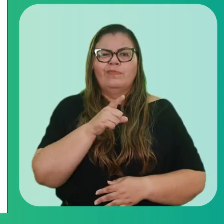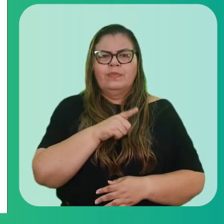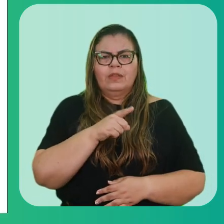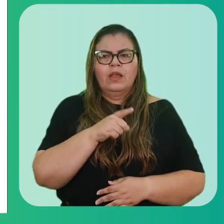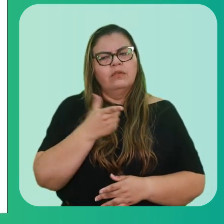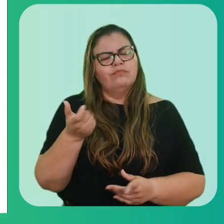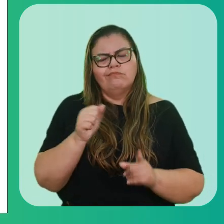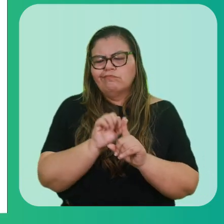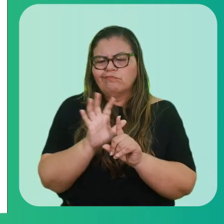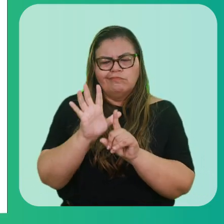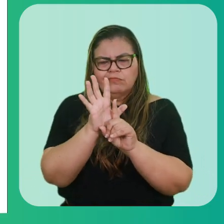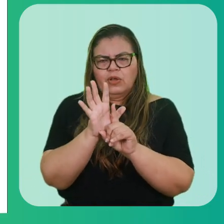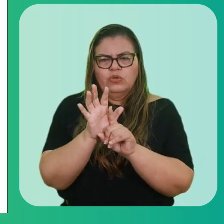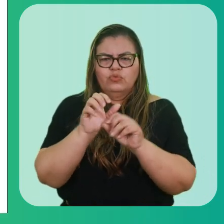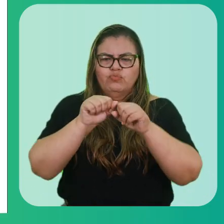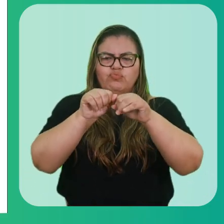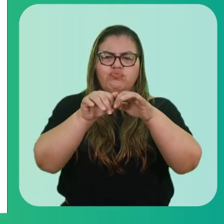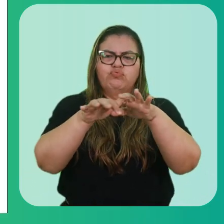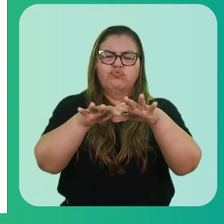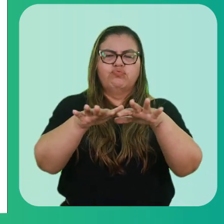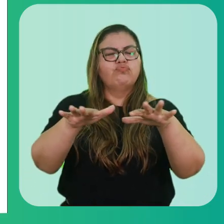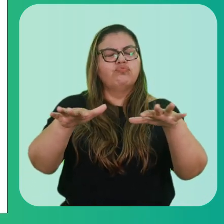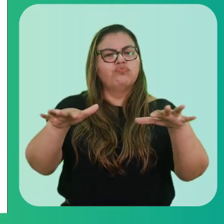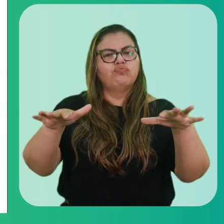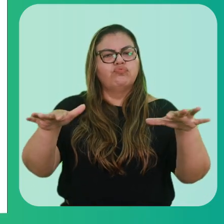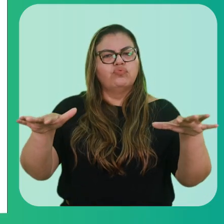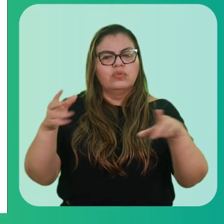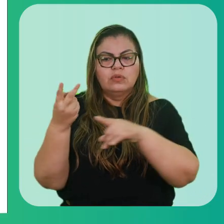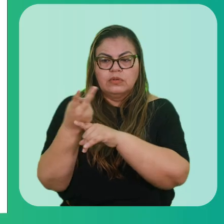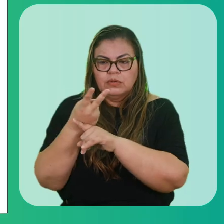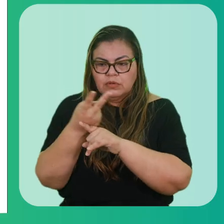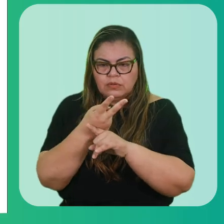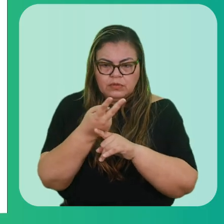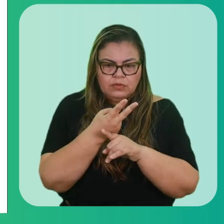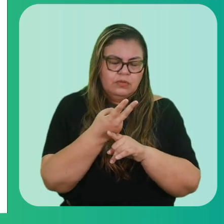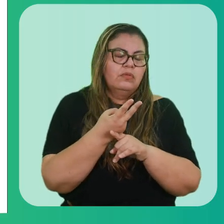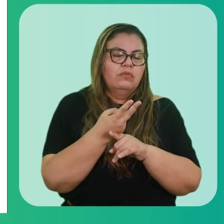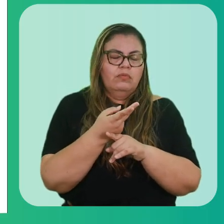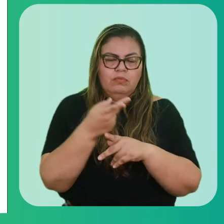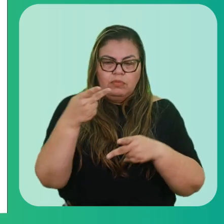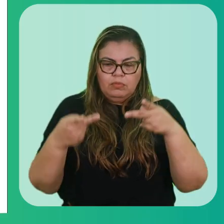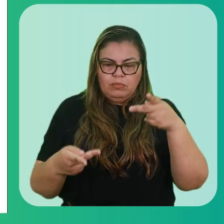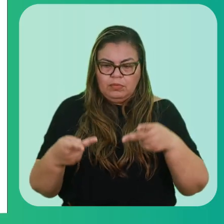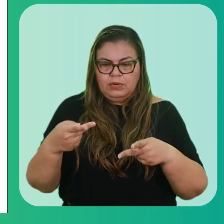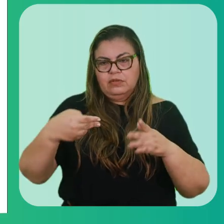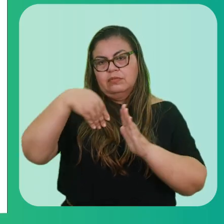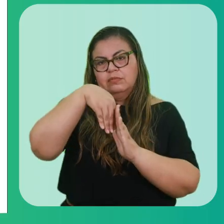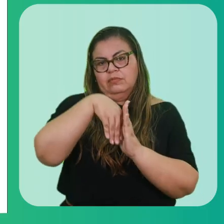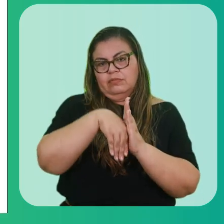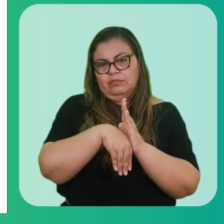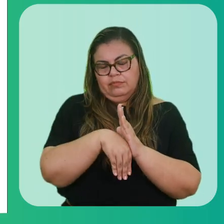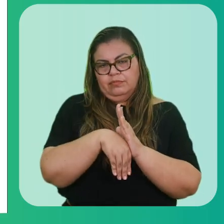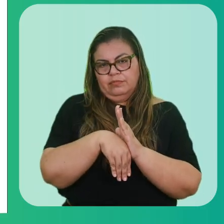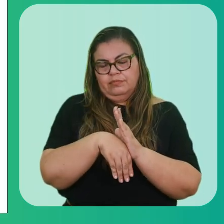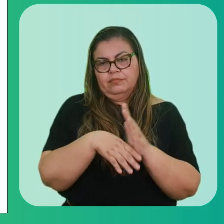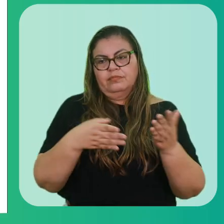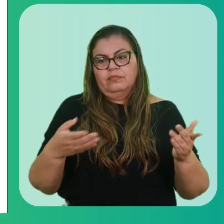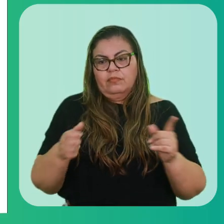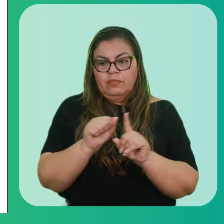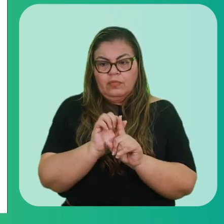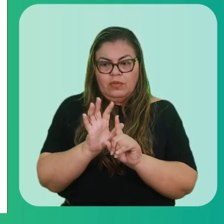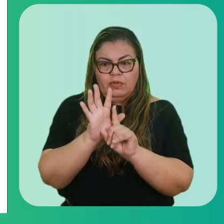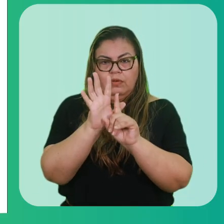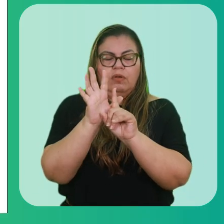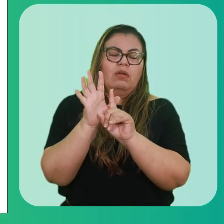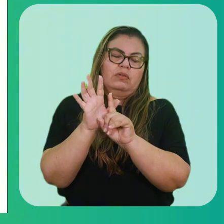do lado de fora, o gás escapa por aquele furo, buscando regiões de pressão menor, né? Então, o